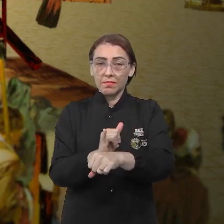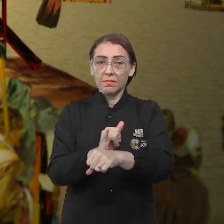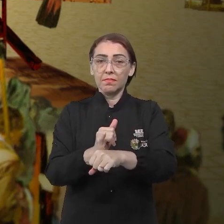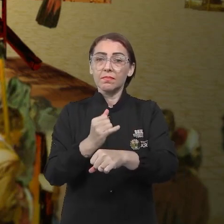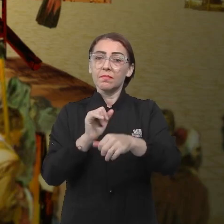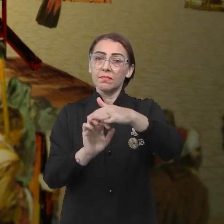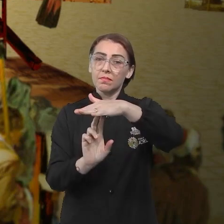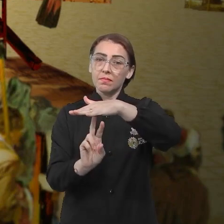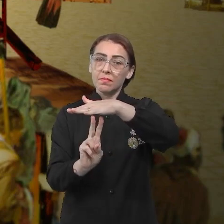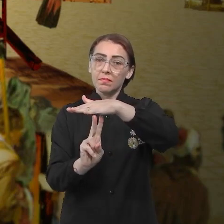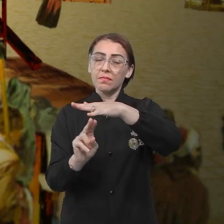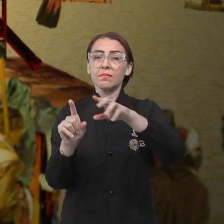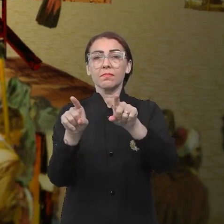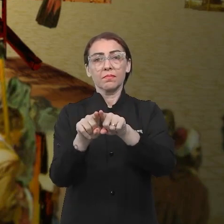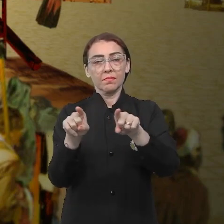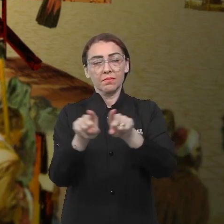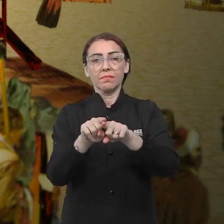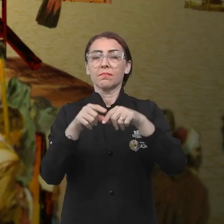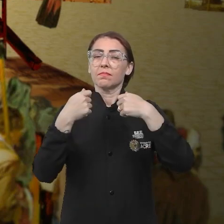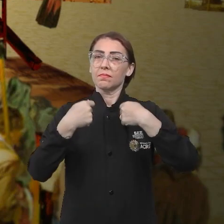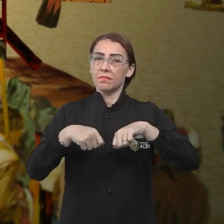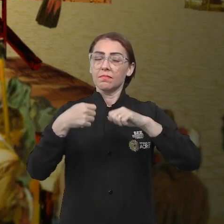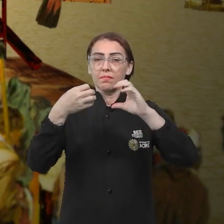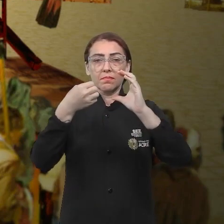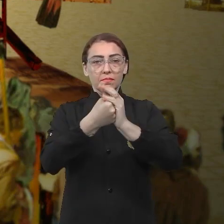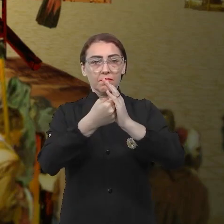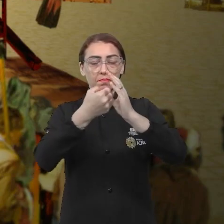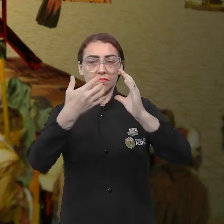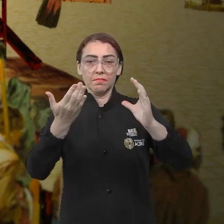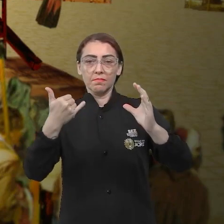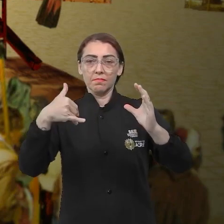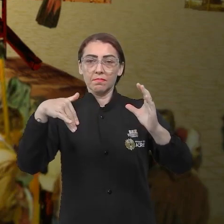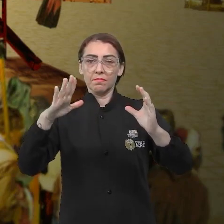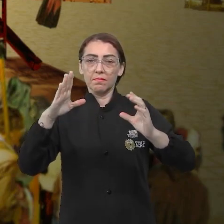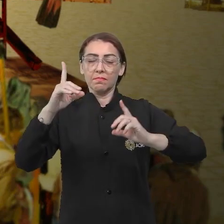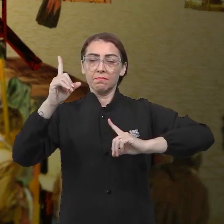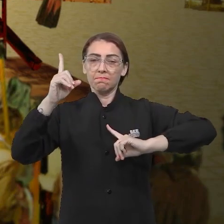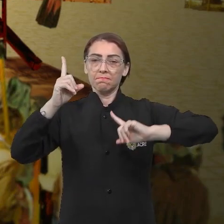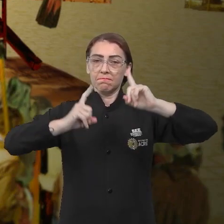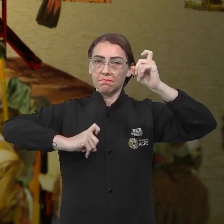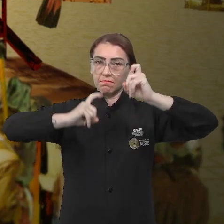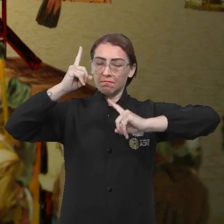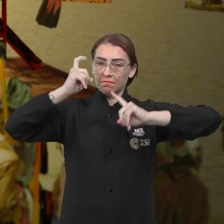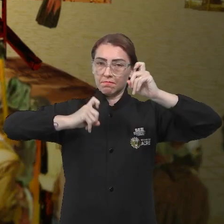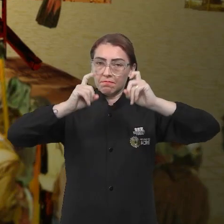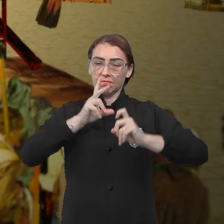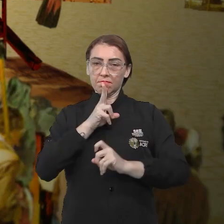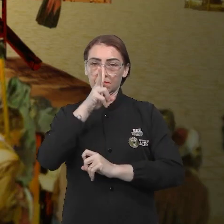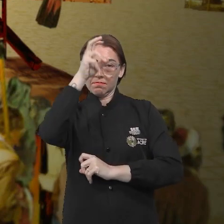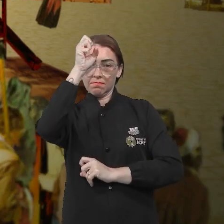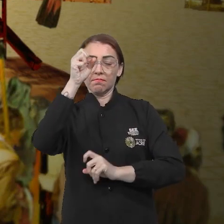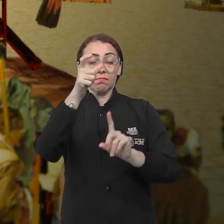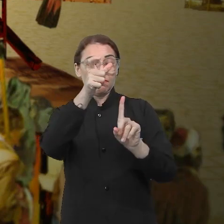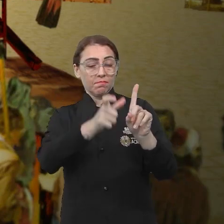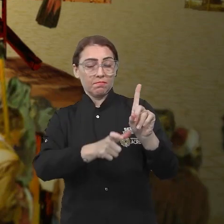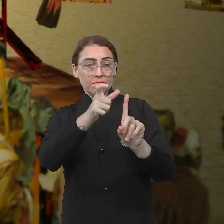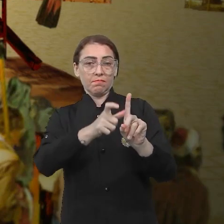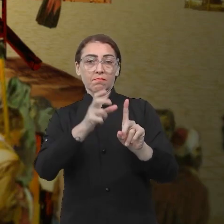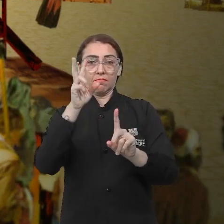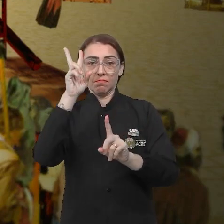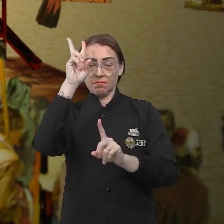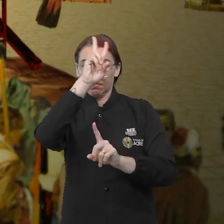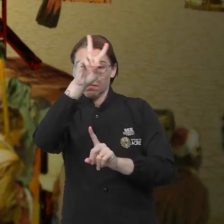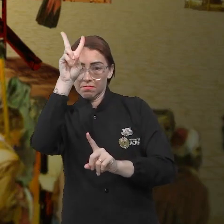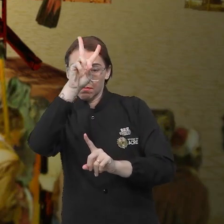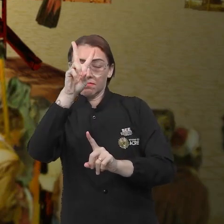da praça. Então, era necessário uma caracterização mais exagerada, certo? Os personagens que integravam as histórias